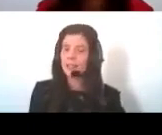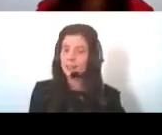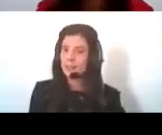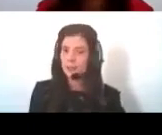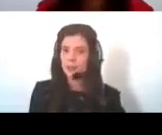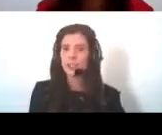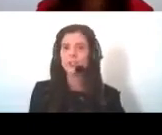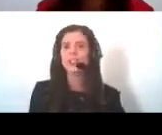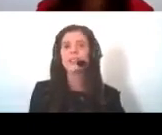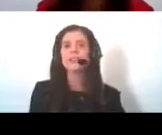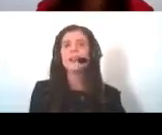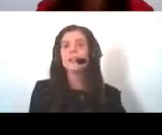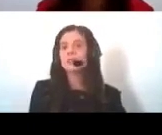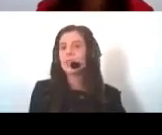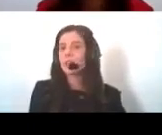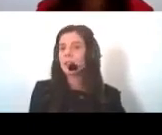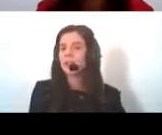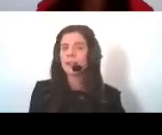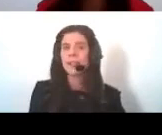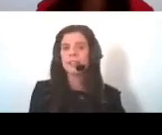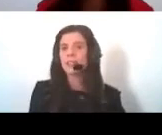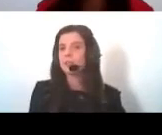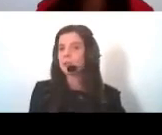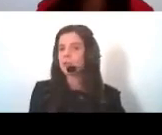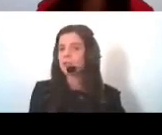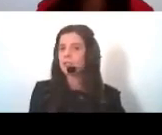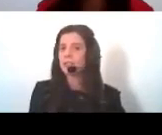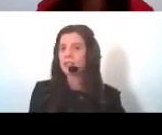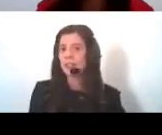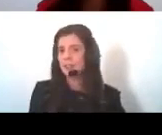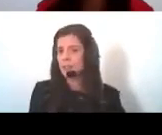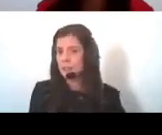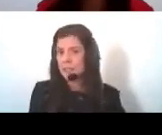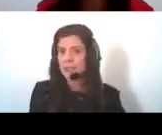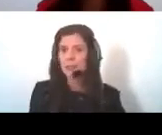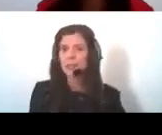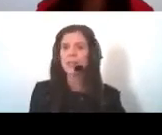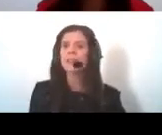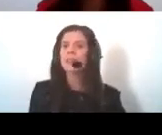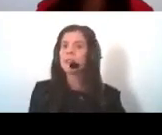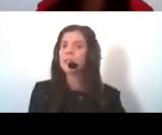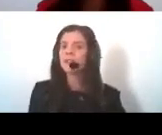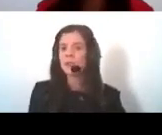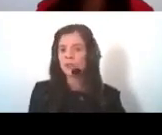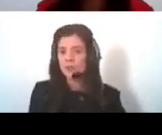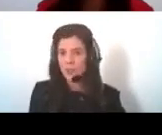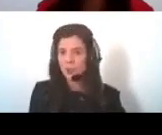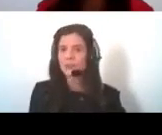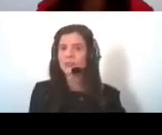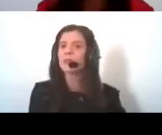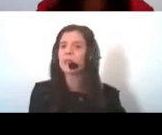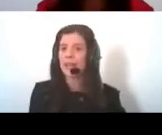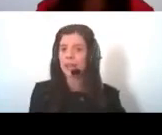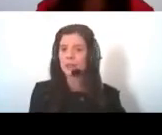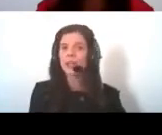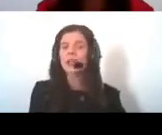determinadas instâncias jurídicas, não tem resquícios com a justiça em relação à Lei Maria da Penha, tantos outros fatores que